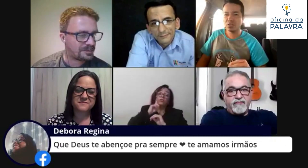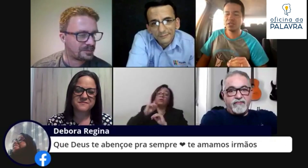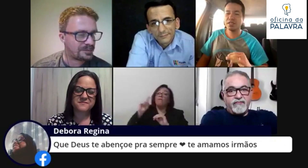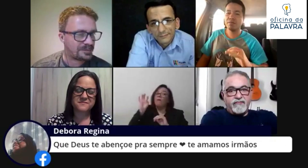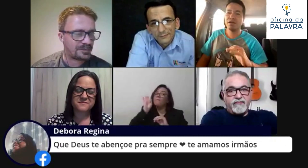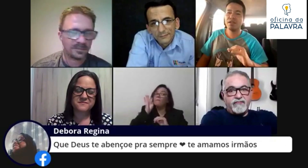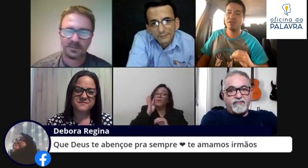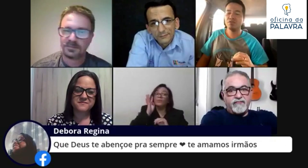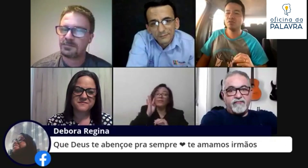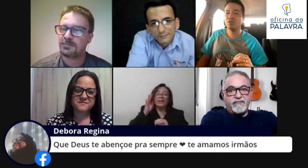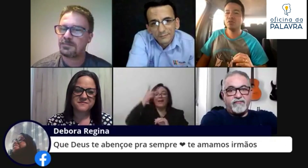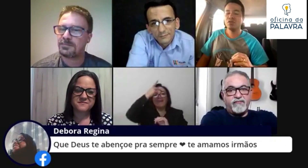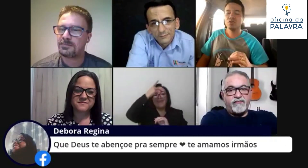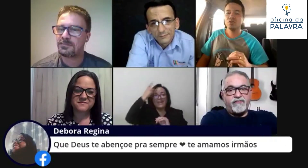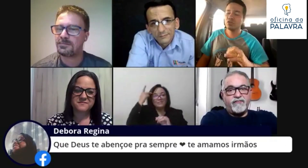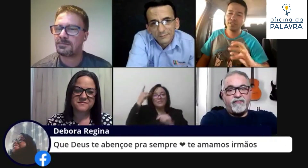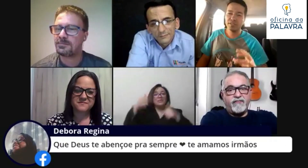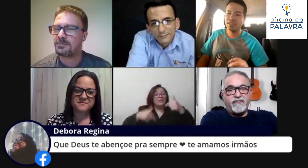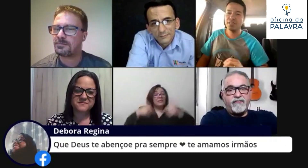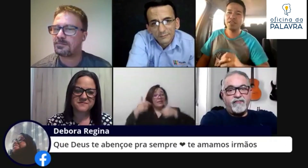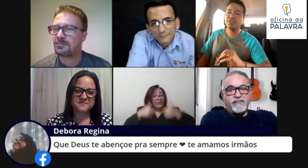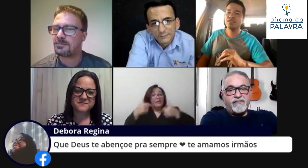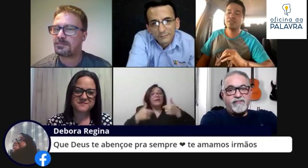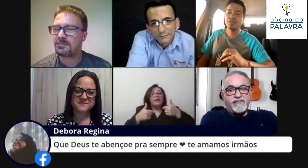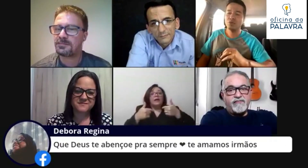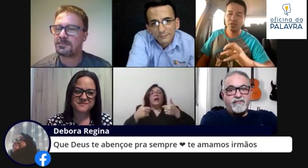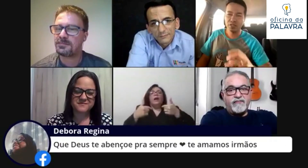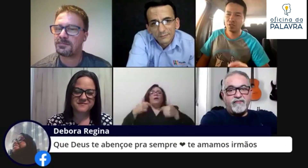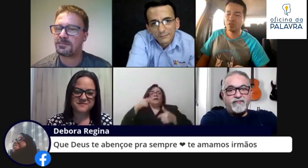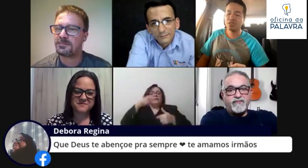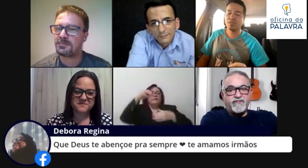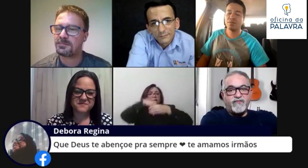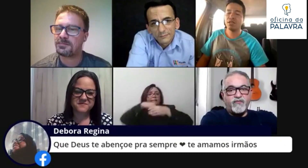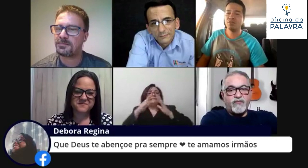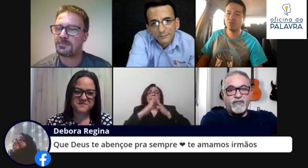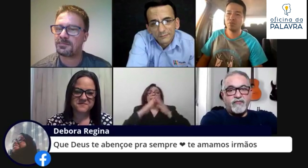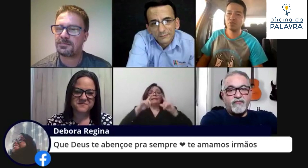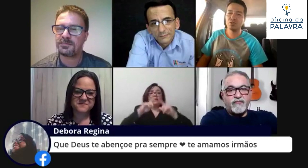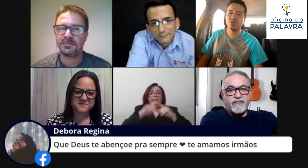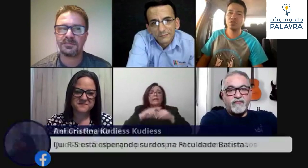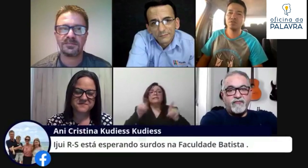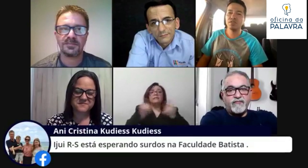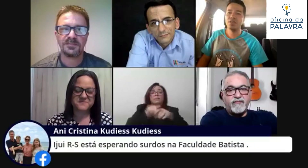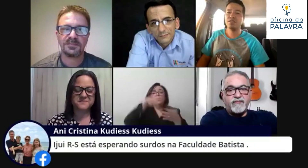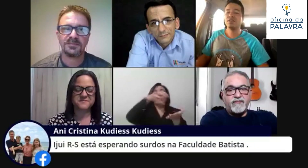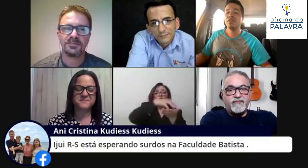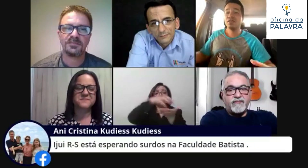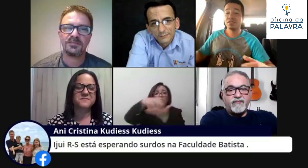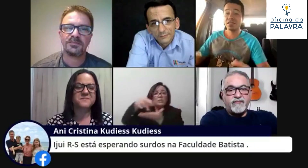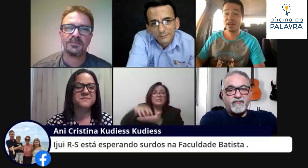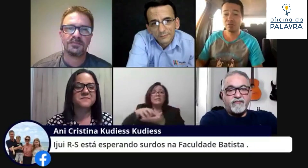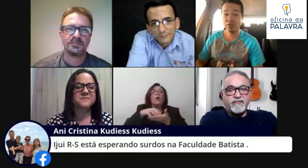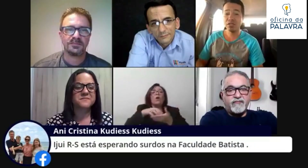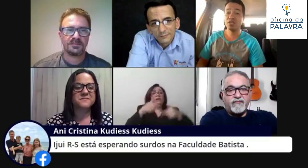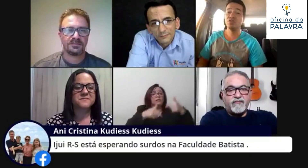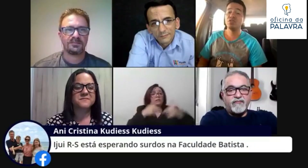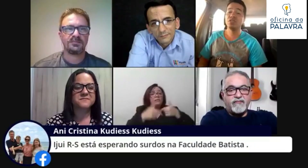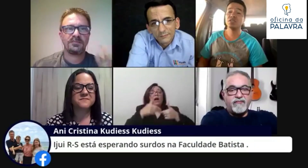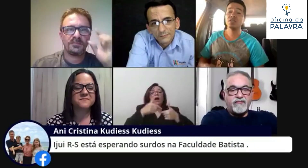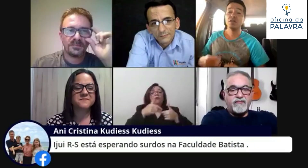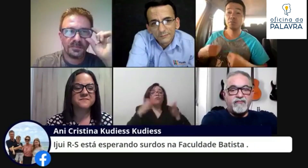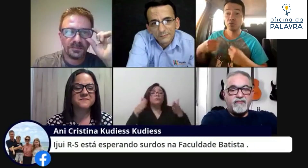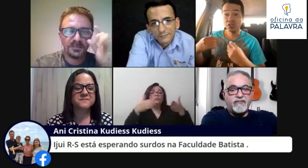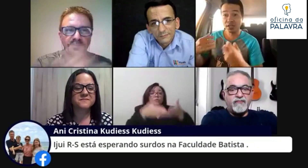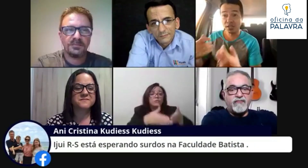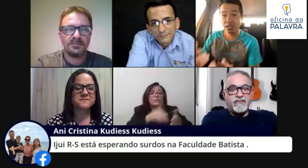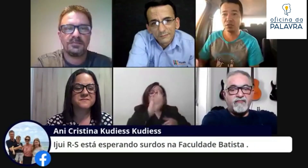as pessoas que trabalhavam com todas as igrejas e organizações que trabalhavam com pessoas com deficiência estavam ali